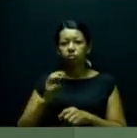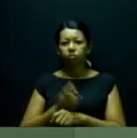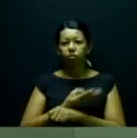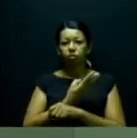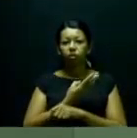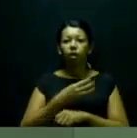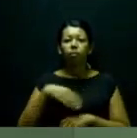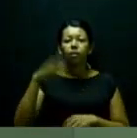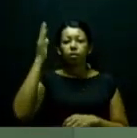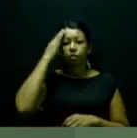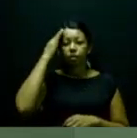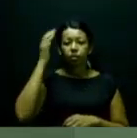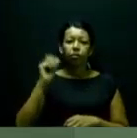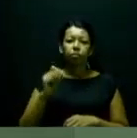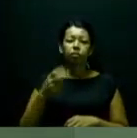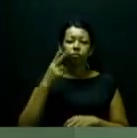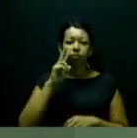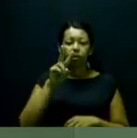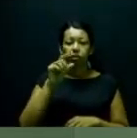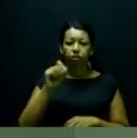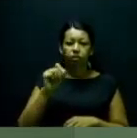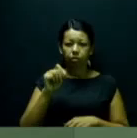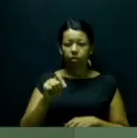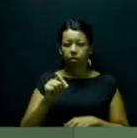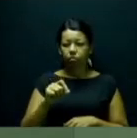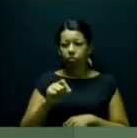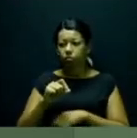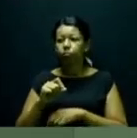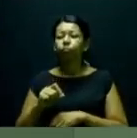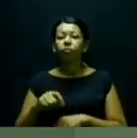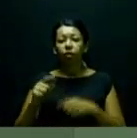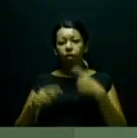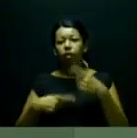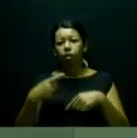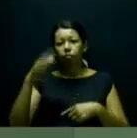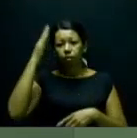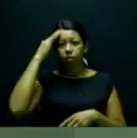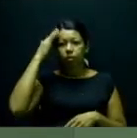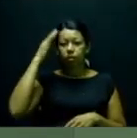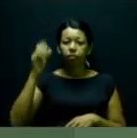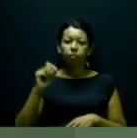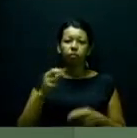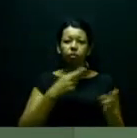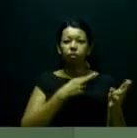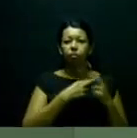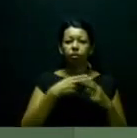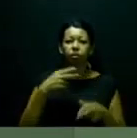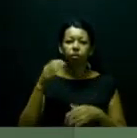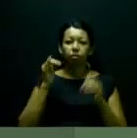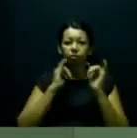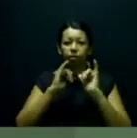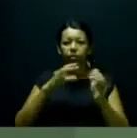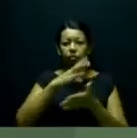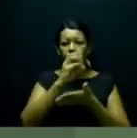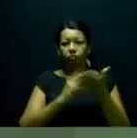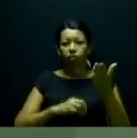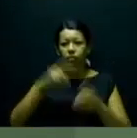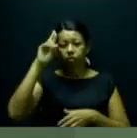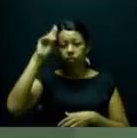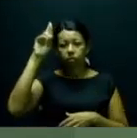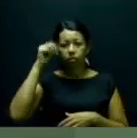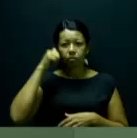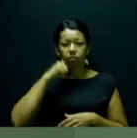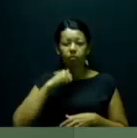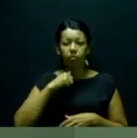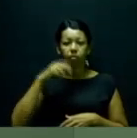Considerando tal situação, requeiro, observadas as formalidades regimentais e após o ouvido do outro plenário, que seja encaminhado ofício à senhora prefeita de Cubatão, a fim de que